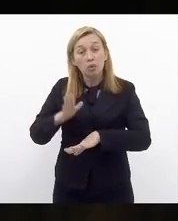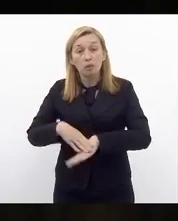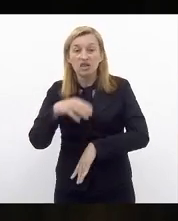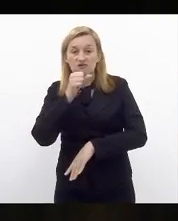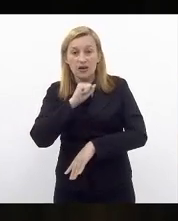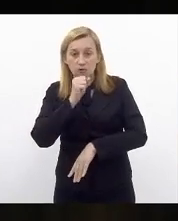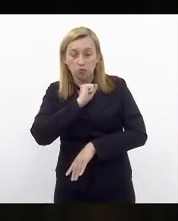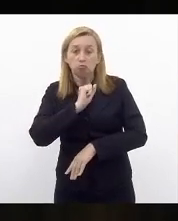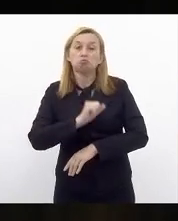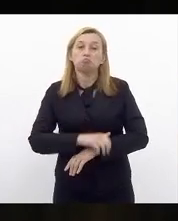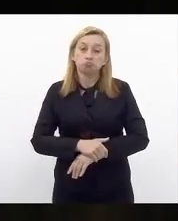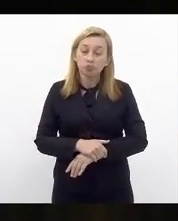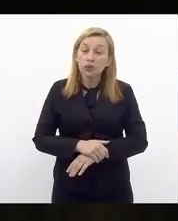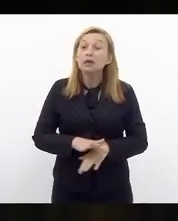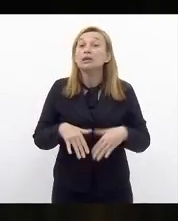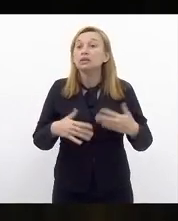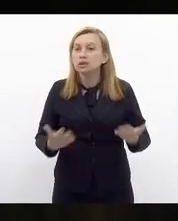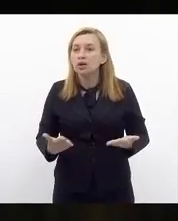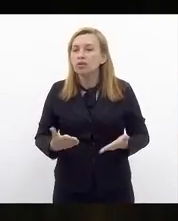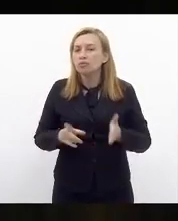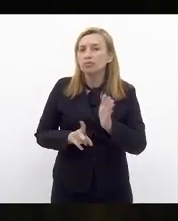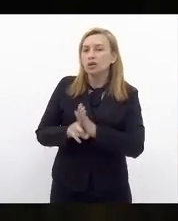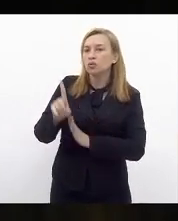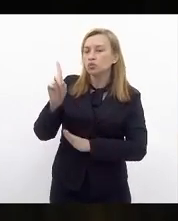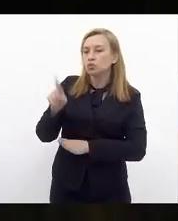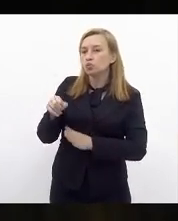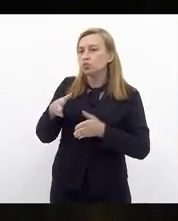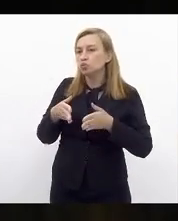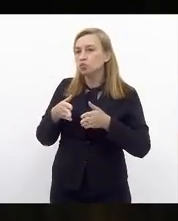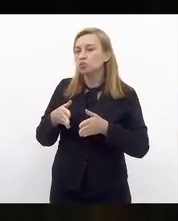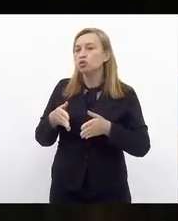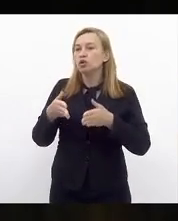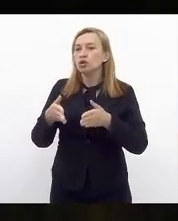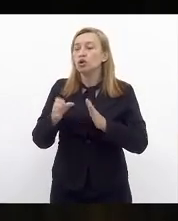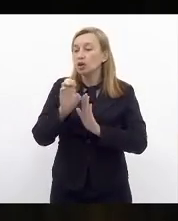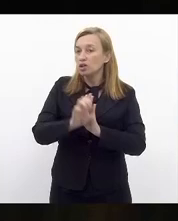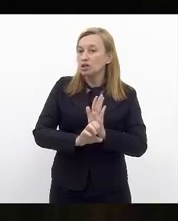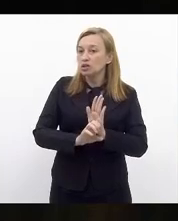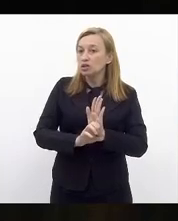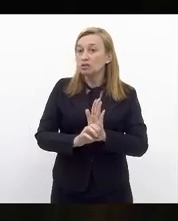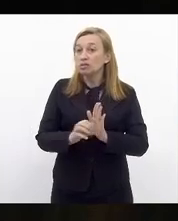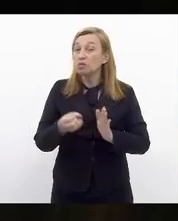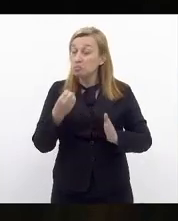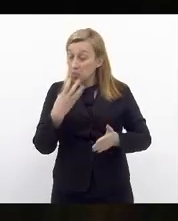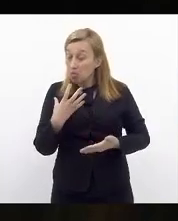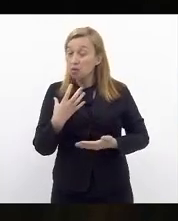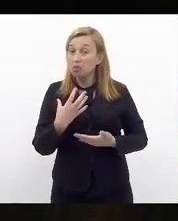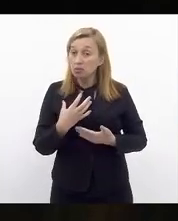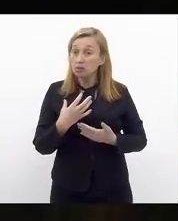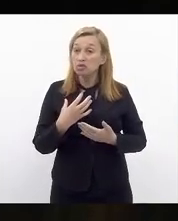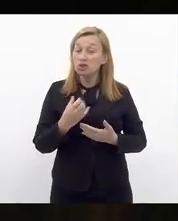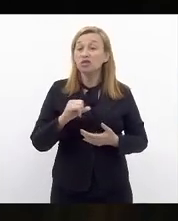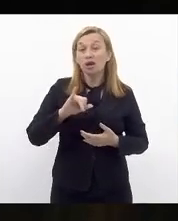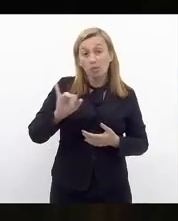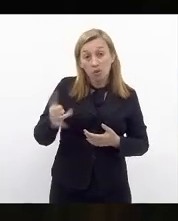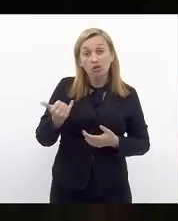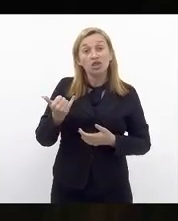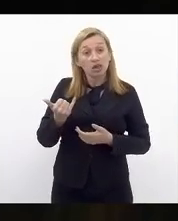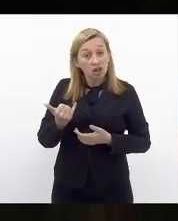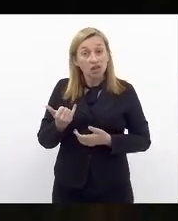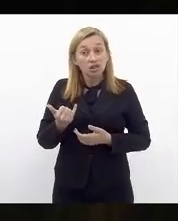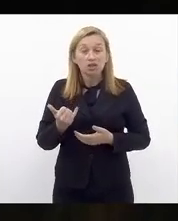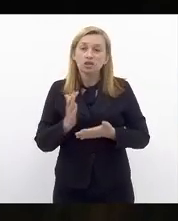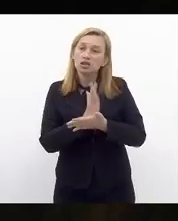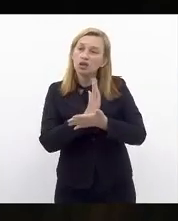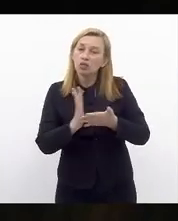mais antigos Então o meu questionamento vai nesse sentido de uma Emenda Supra partidária aumenta que foi aproveitada